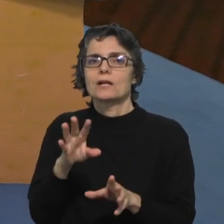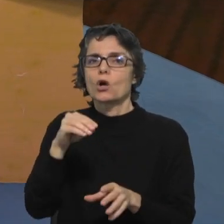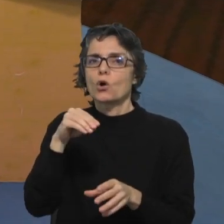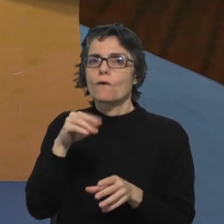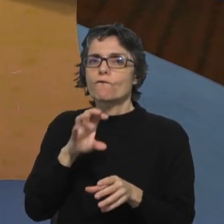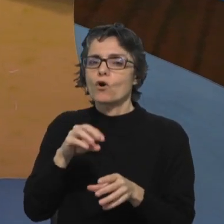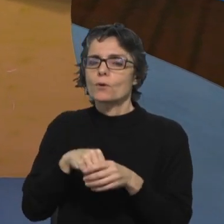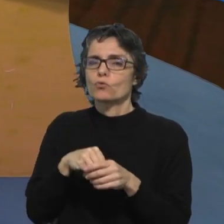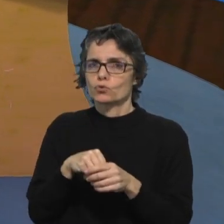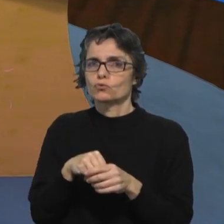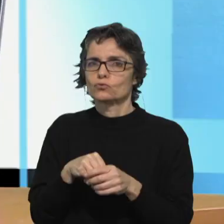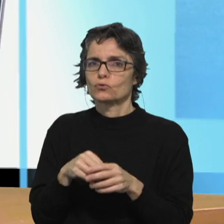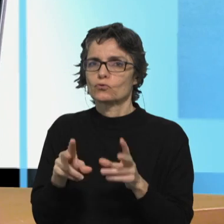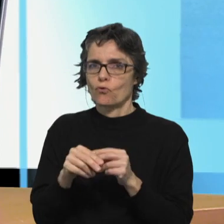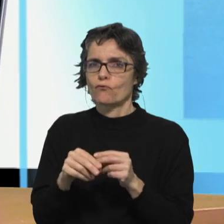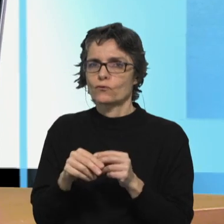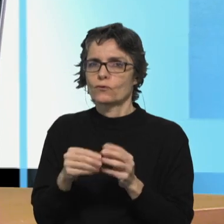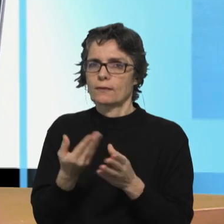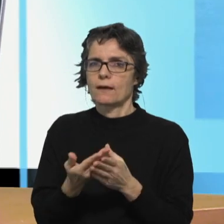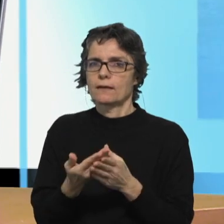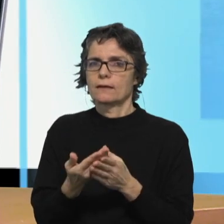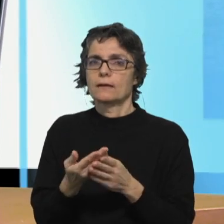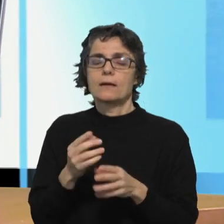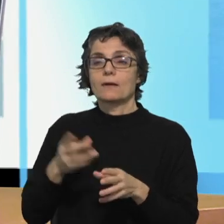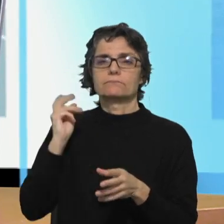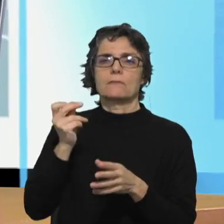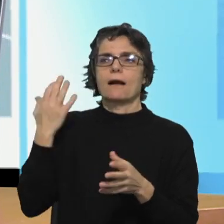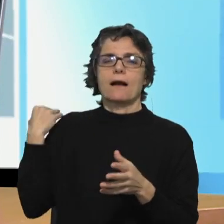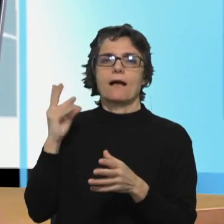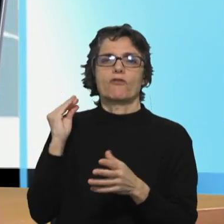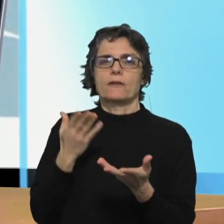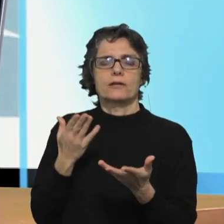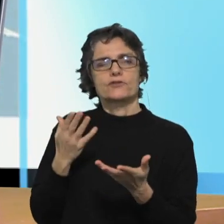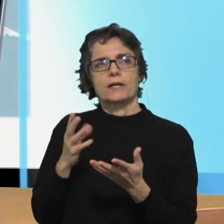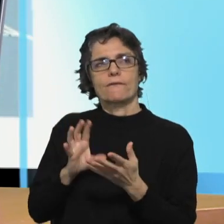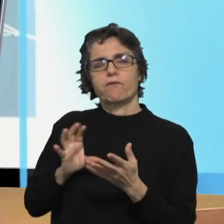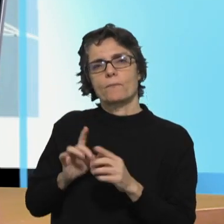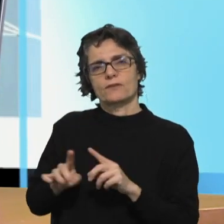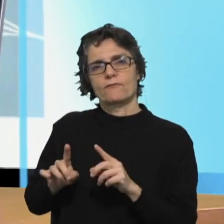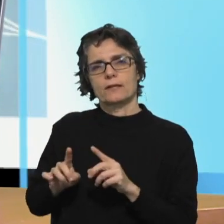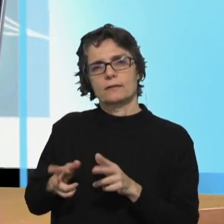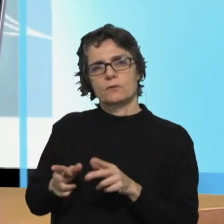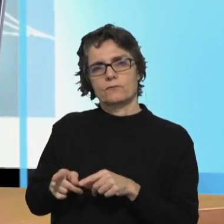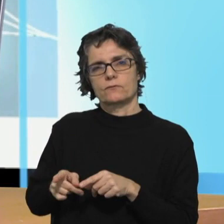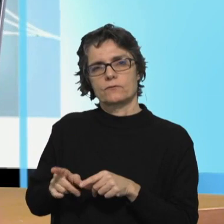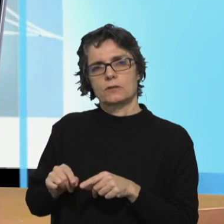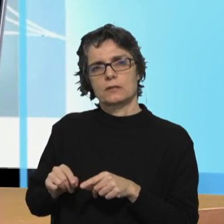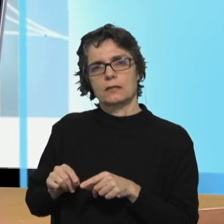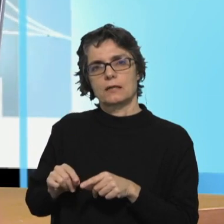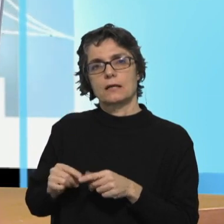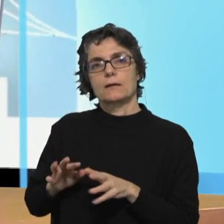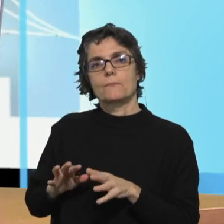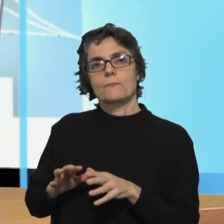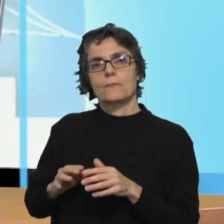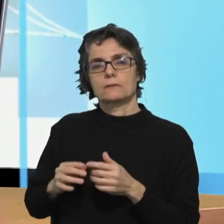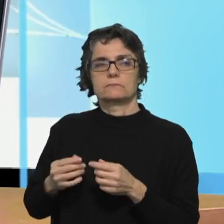nós tínhamos os 10 anos de catequese, claro, havia conteúdos diferentes, em profundidade diferente, mas no fundo havia uma sequência do